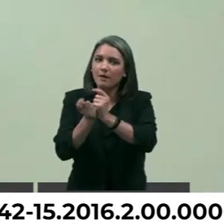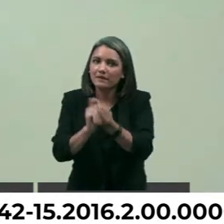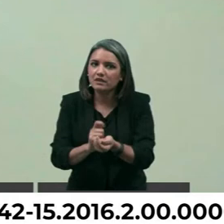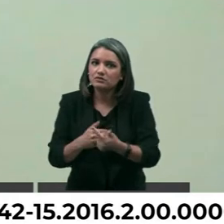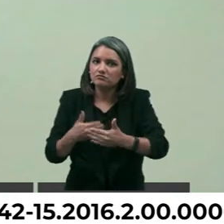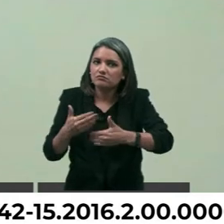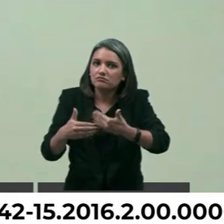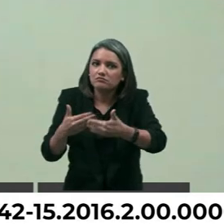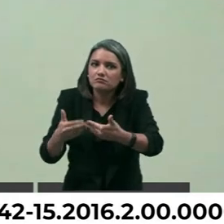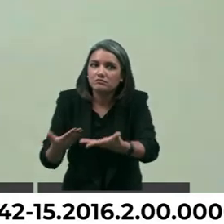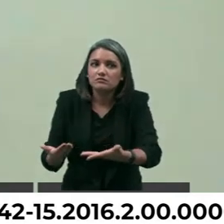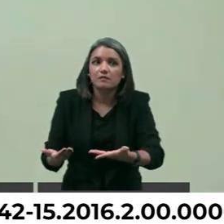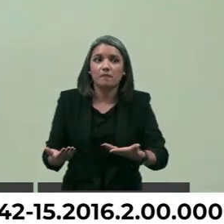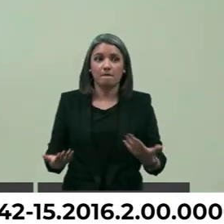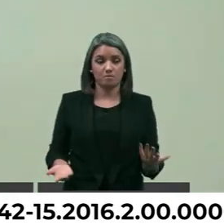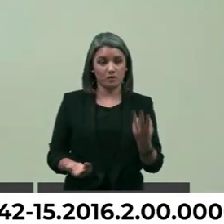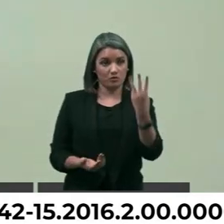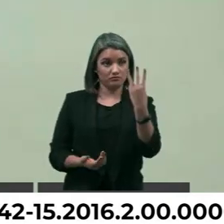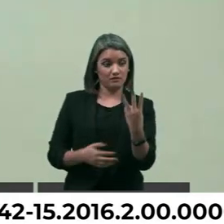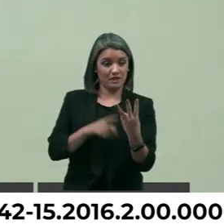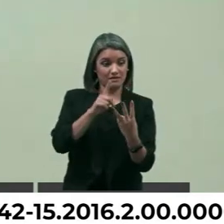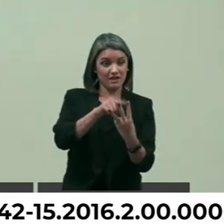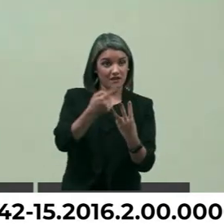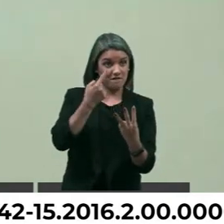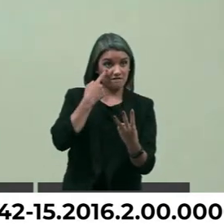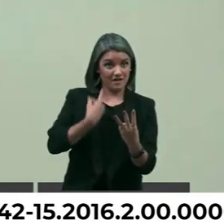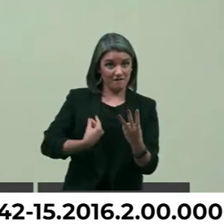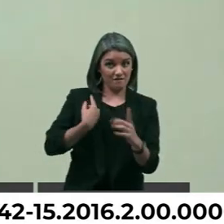temos sindicância da vida pregressa,